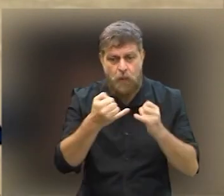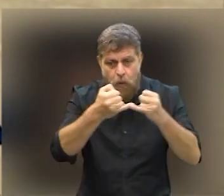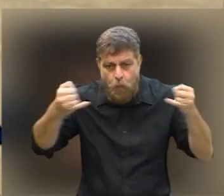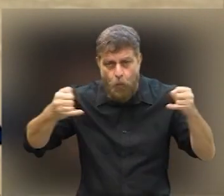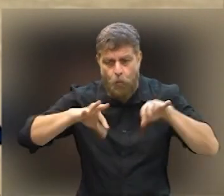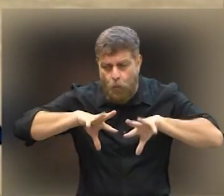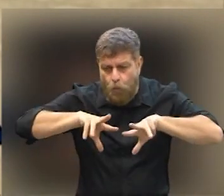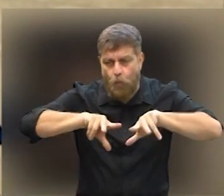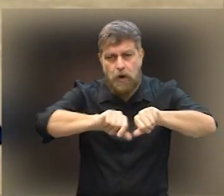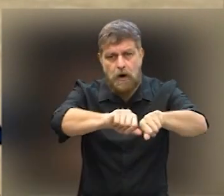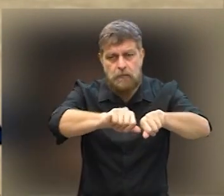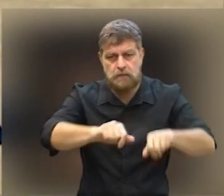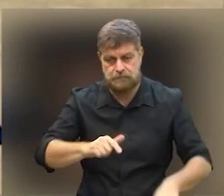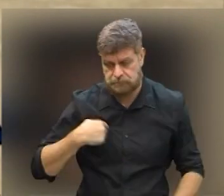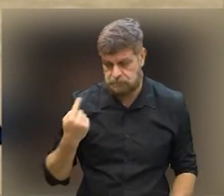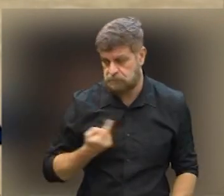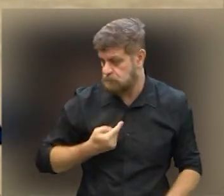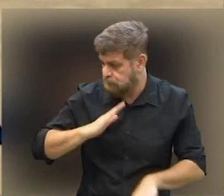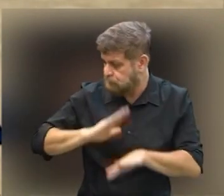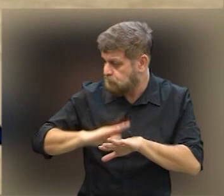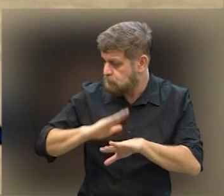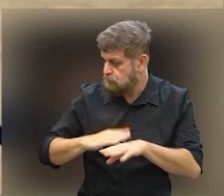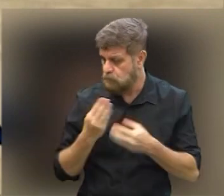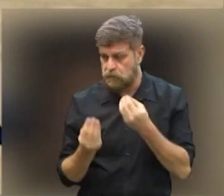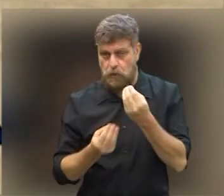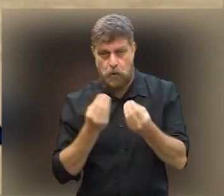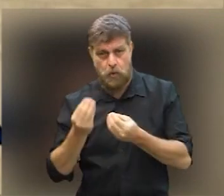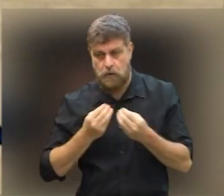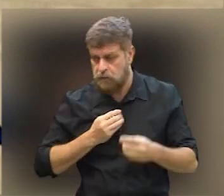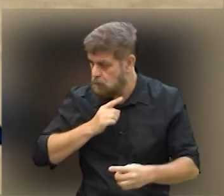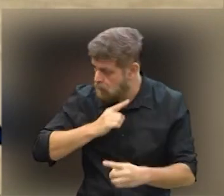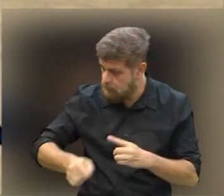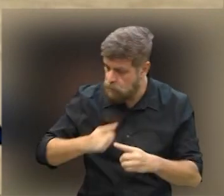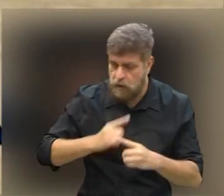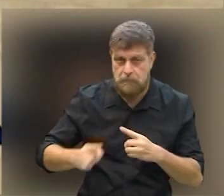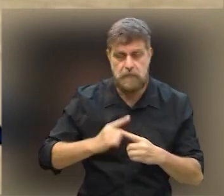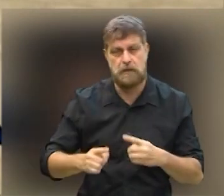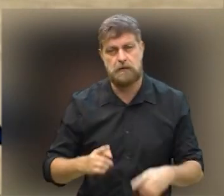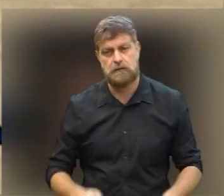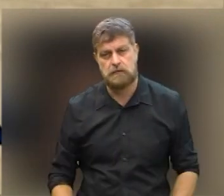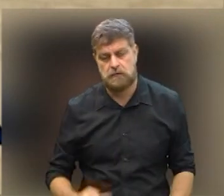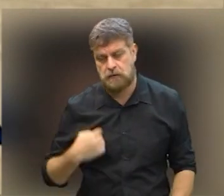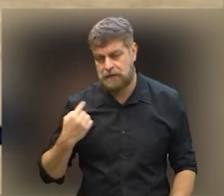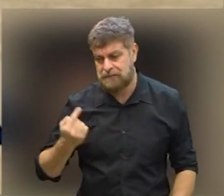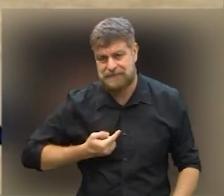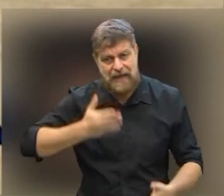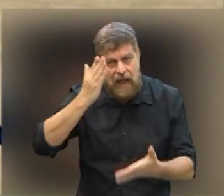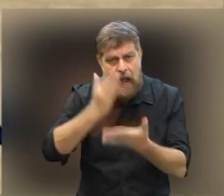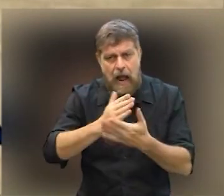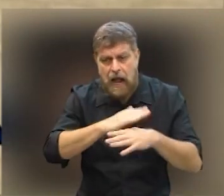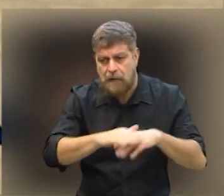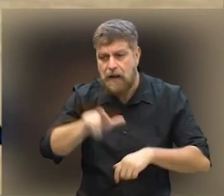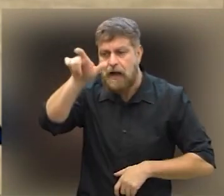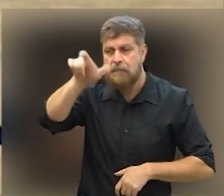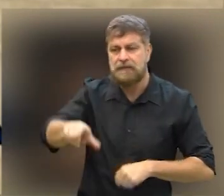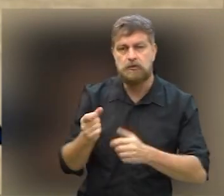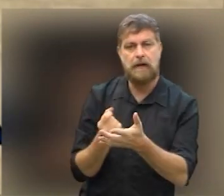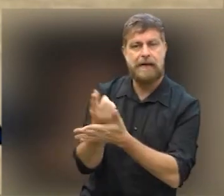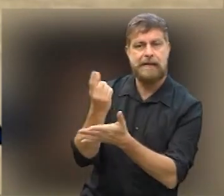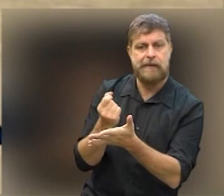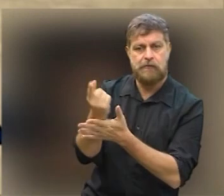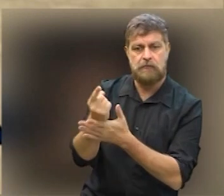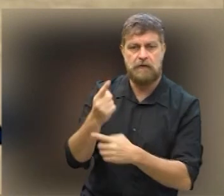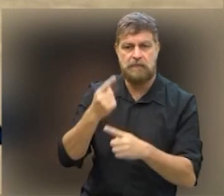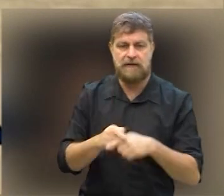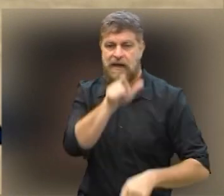roubo de fios e cabos. Então, nós temos que fazer alguma coisa, nós temos que coibir, nós temos que acabar com o